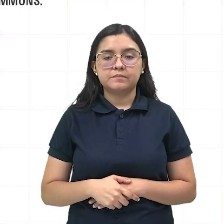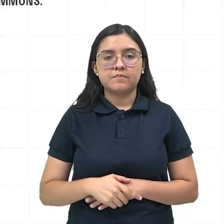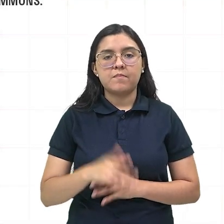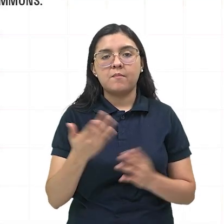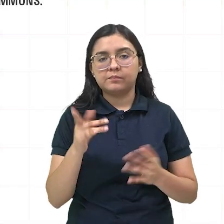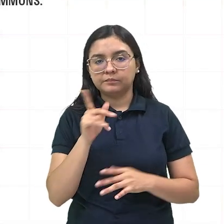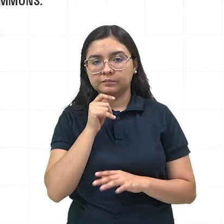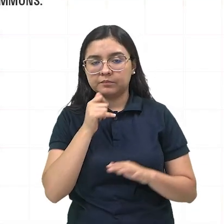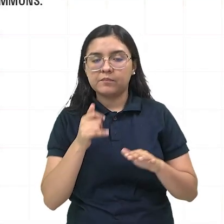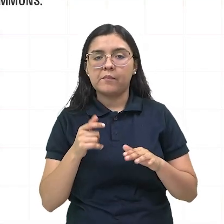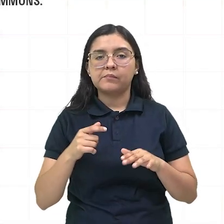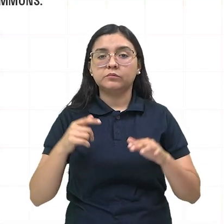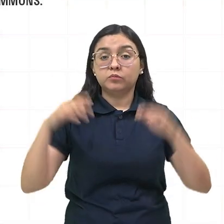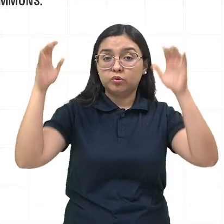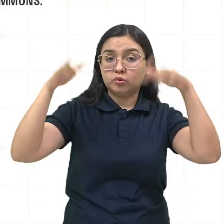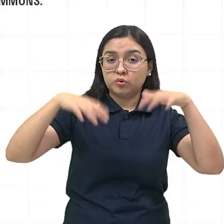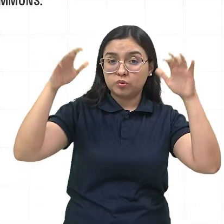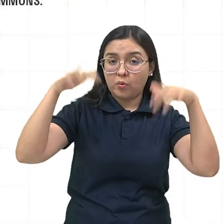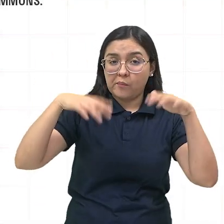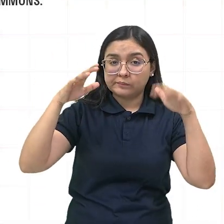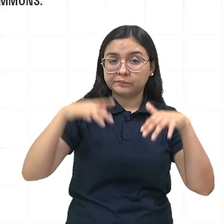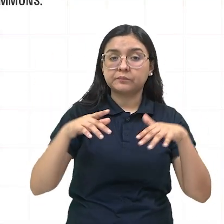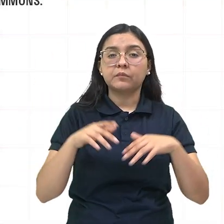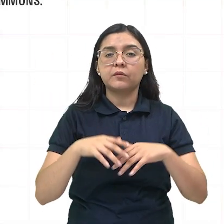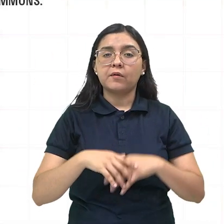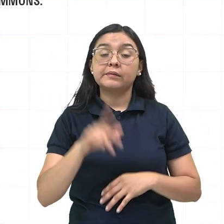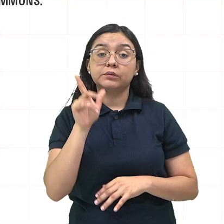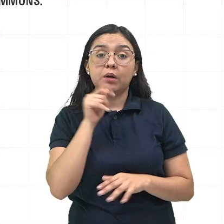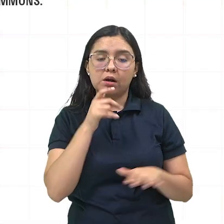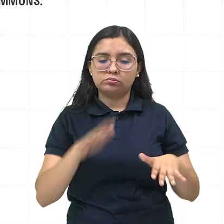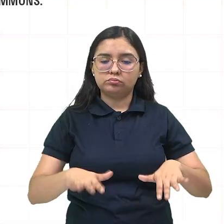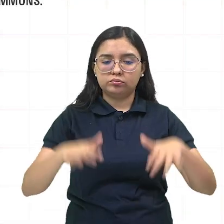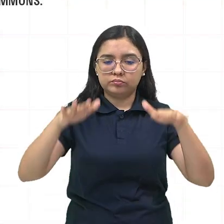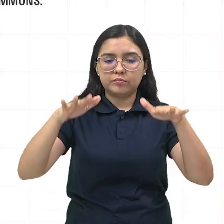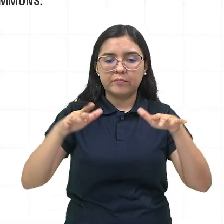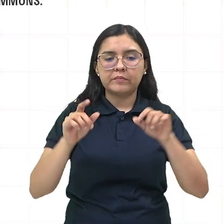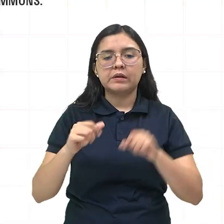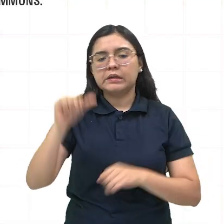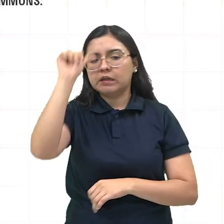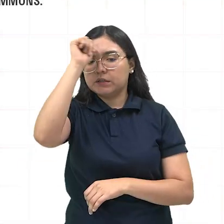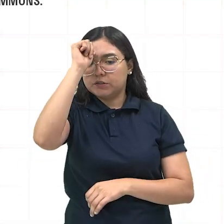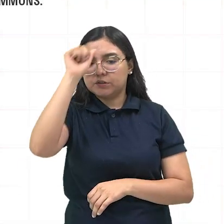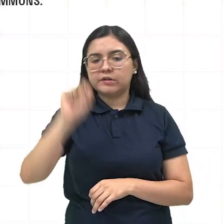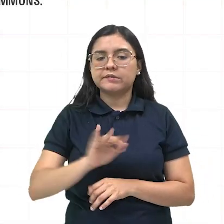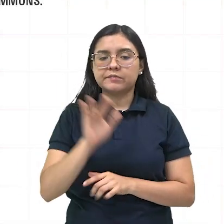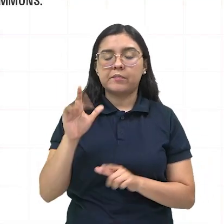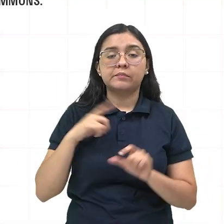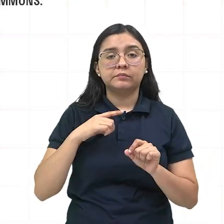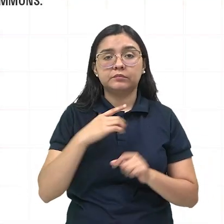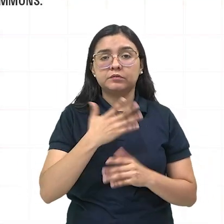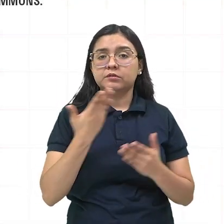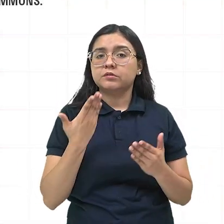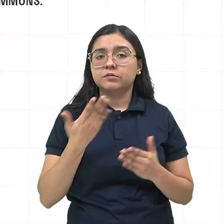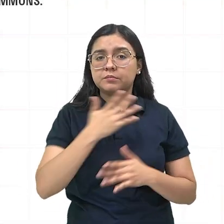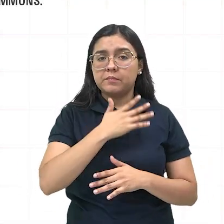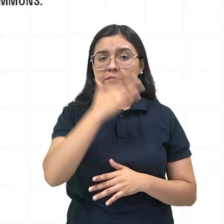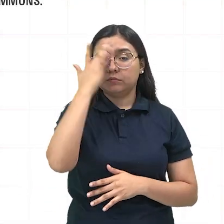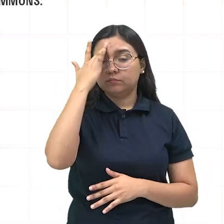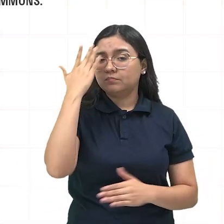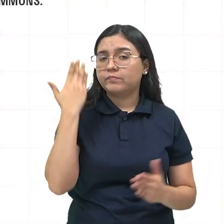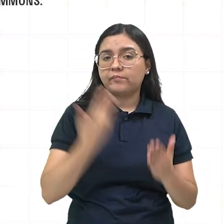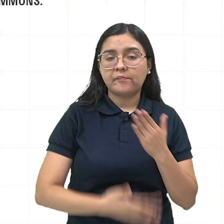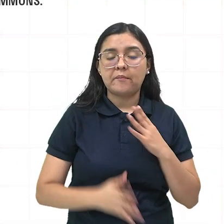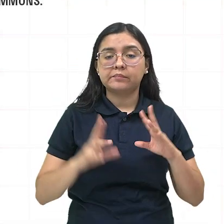enchentes provocadas pelas chuvas lá na Ásia. É muito comum na Índia, por exemplo, pessoas que perdem tudo devido às chuvas que